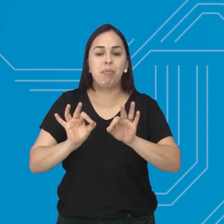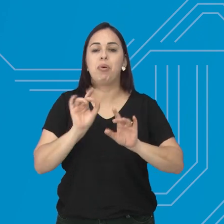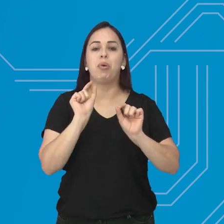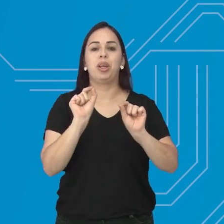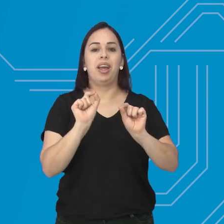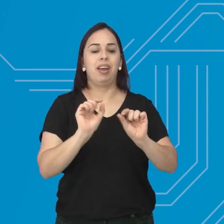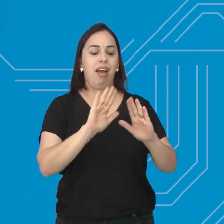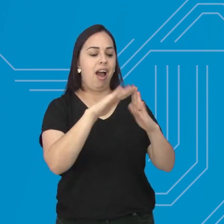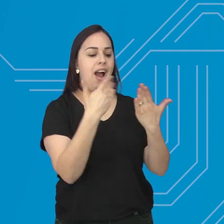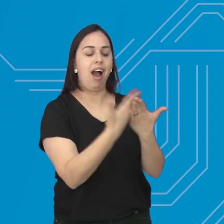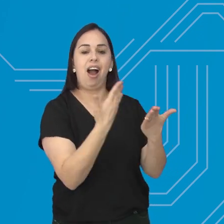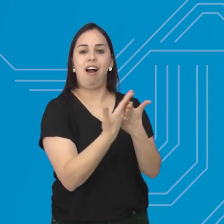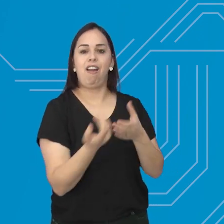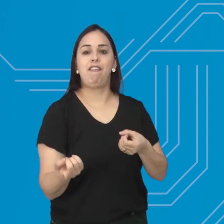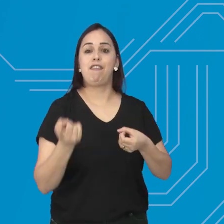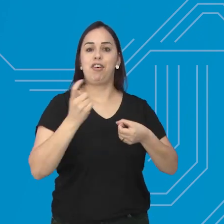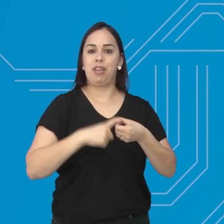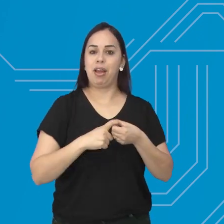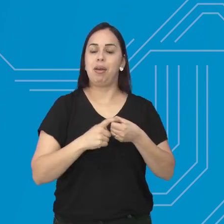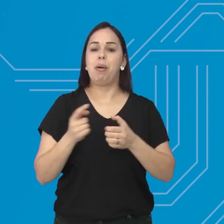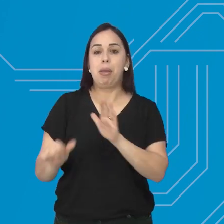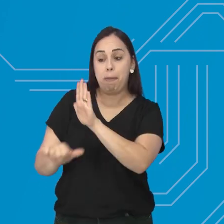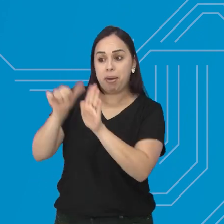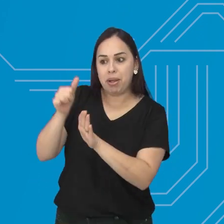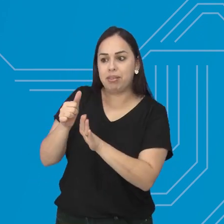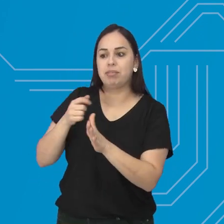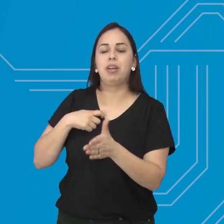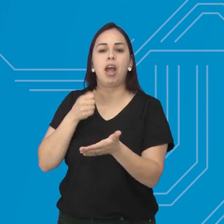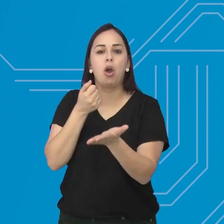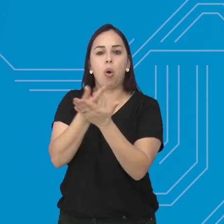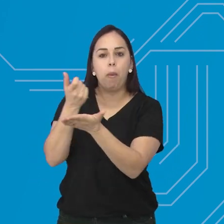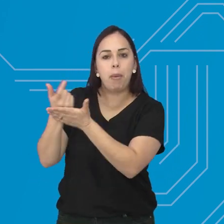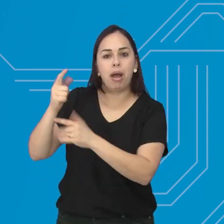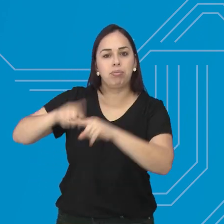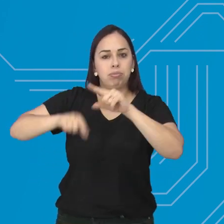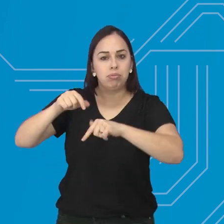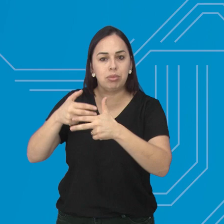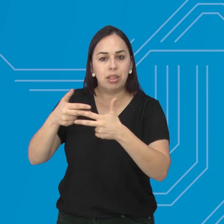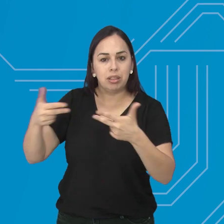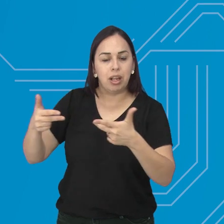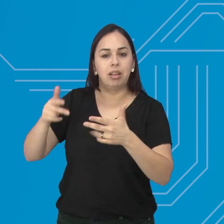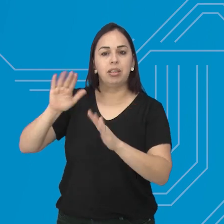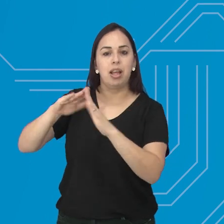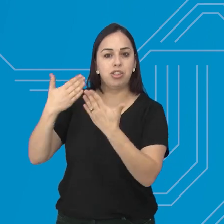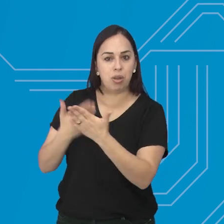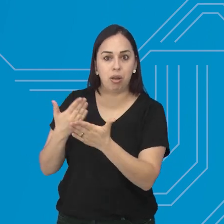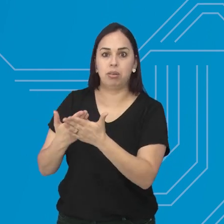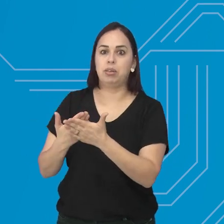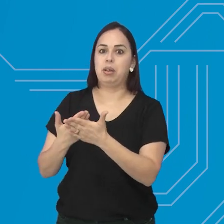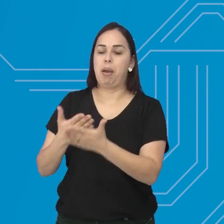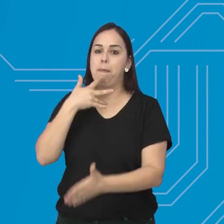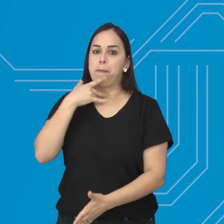da criançada. E o primeiro passo é fazer as compras dos materiais escolares, não é mesmo? Um